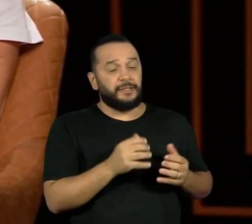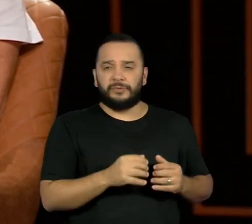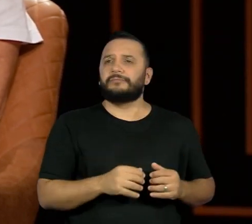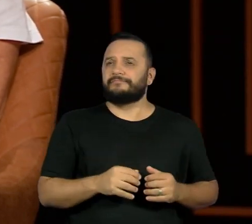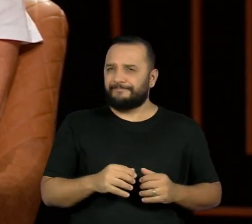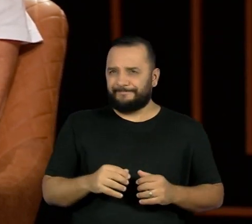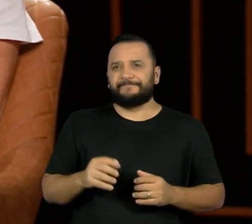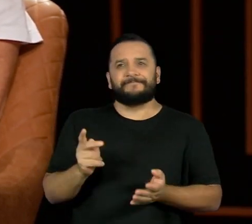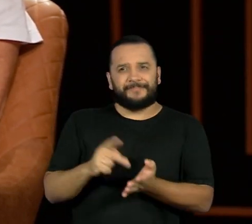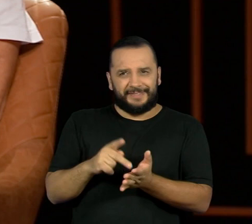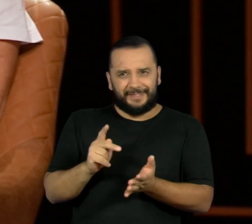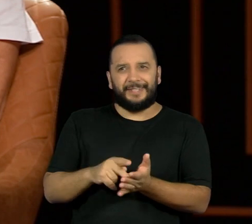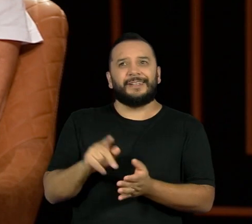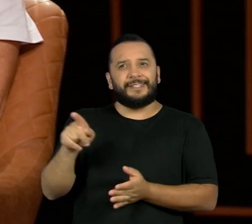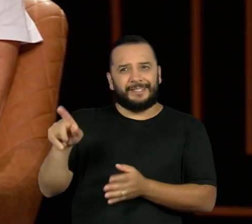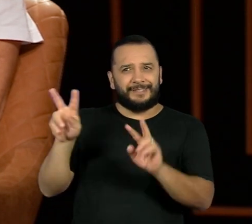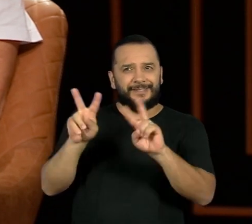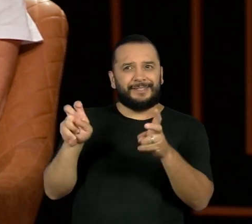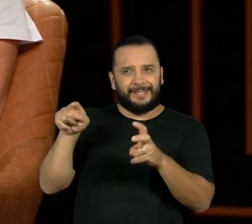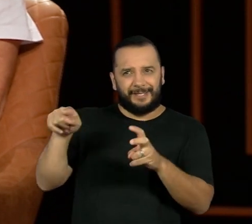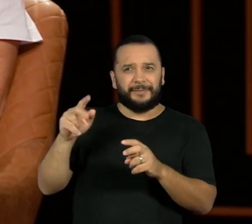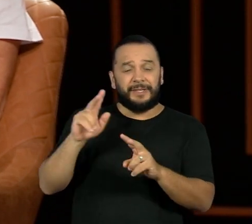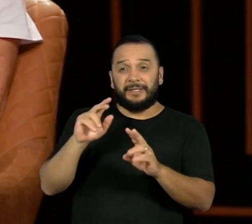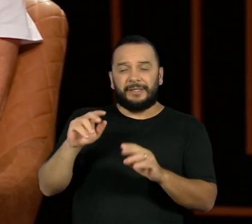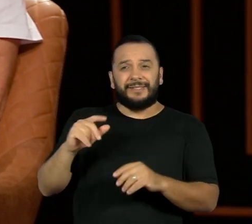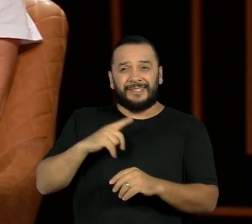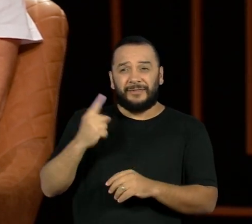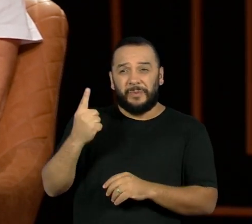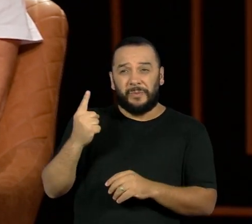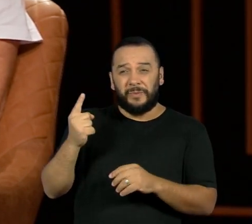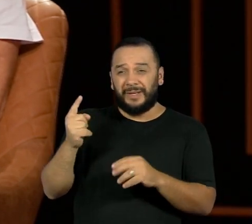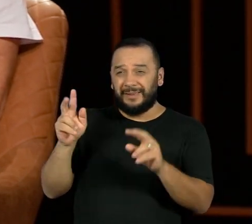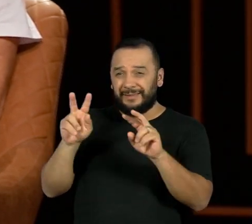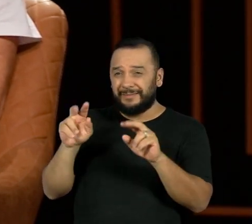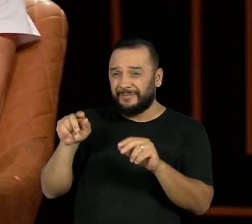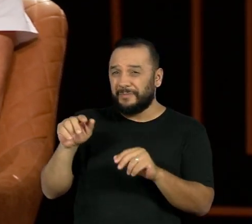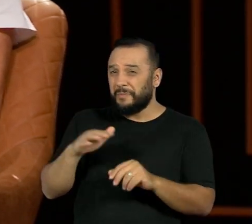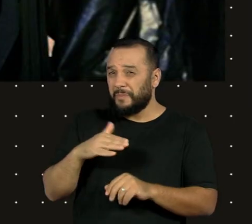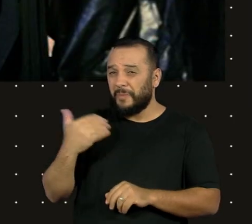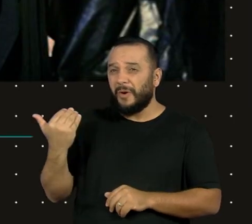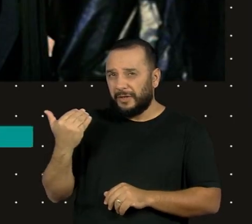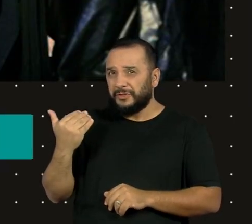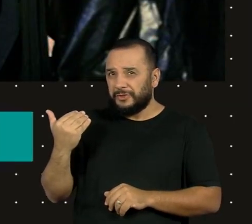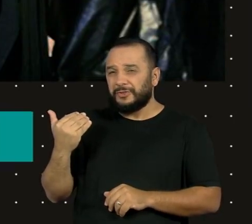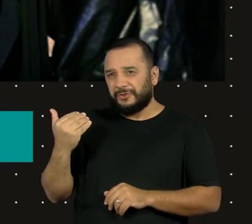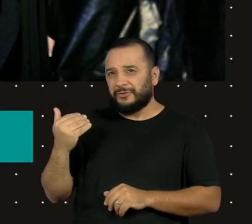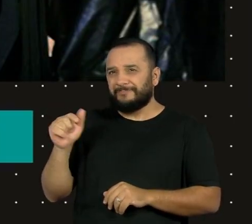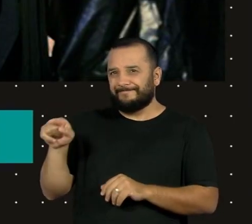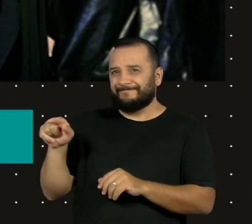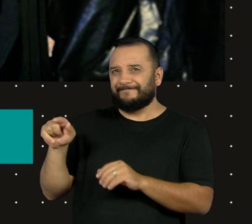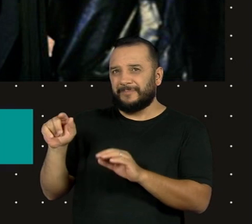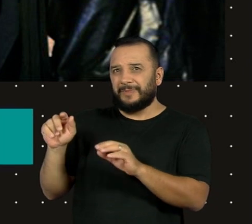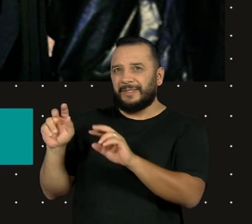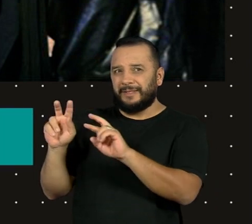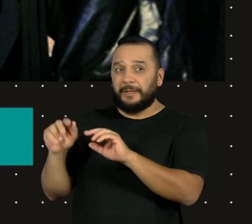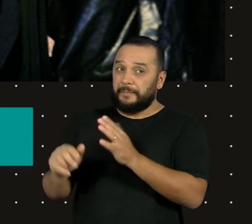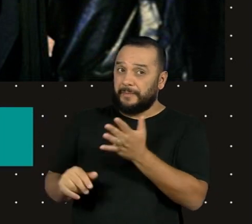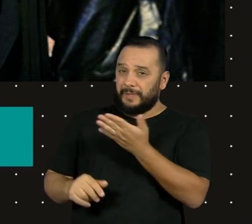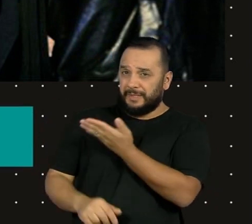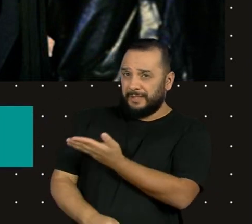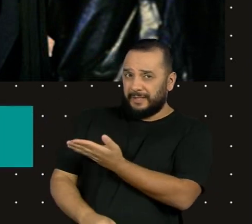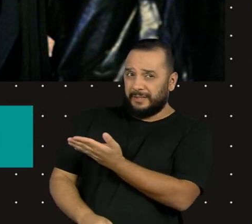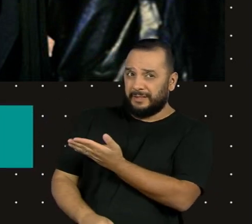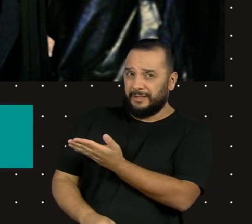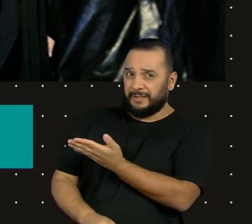execução foi muito forte para mim, mas as 9 Partes do Desejo... Eu lembro da minha